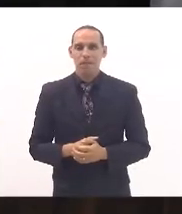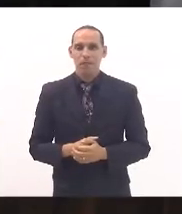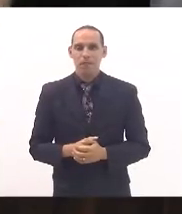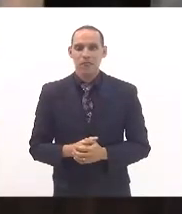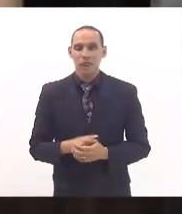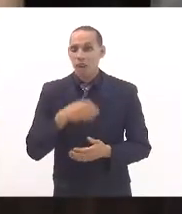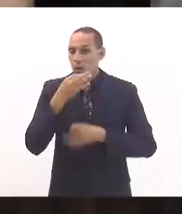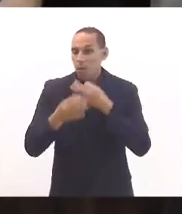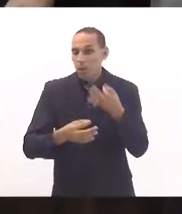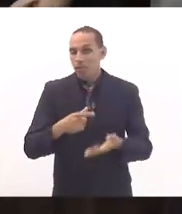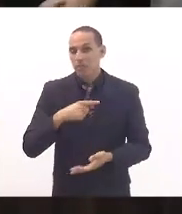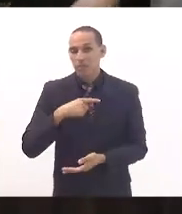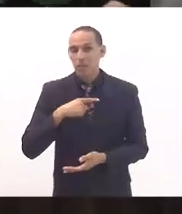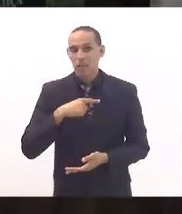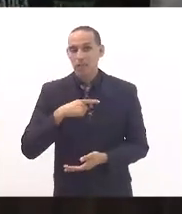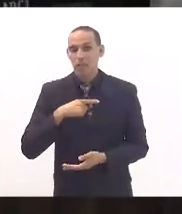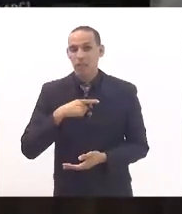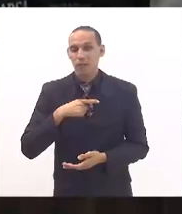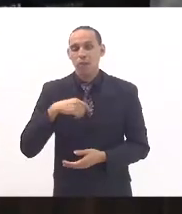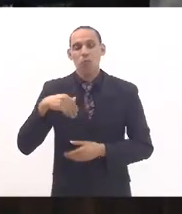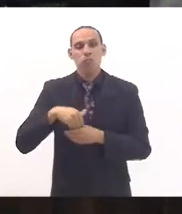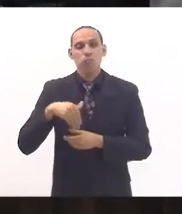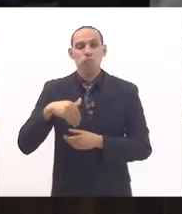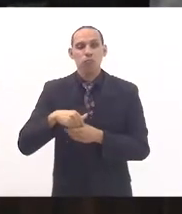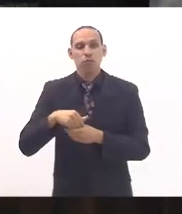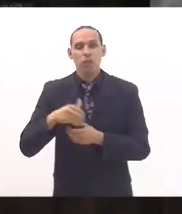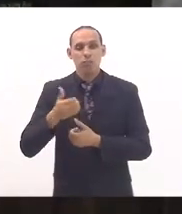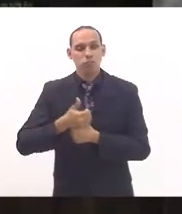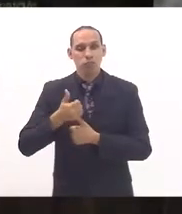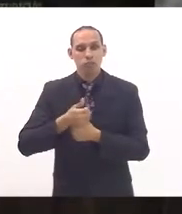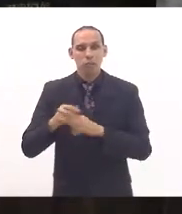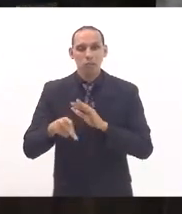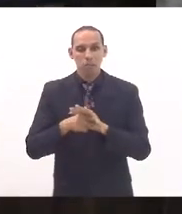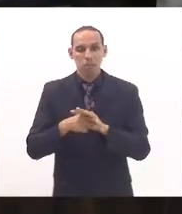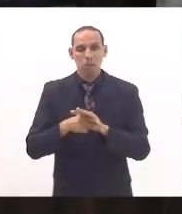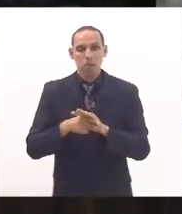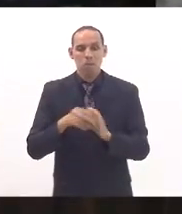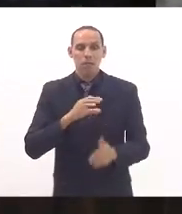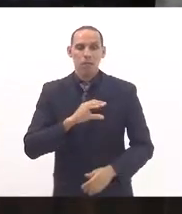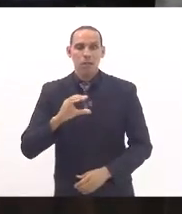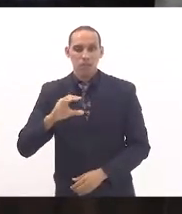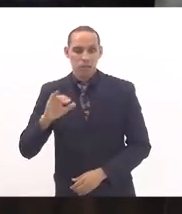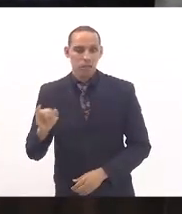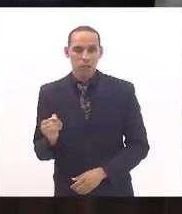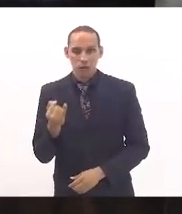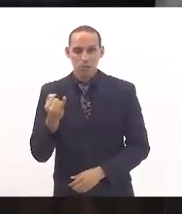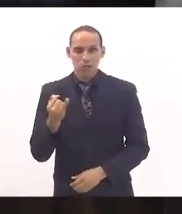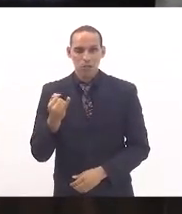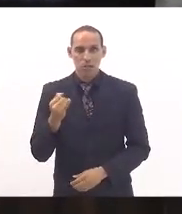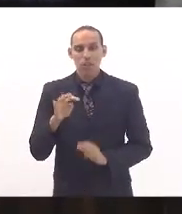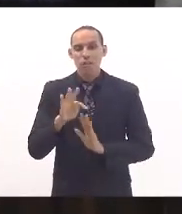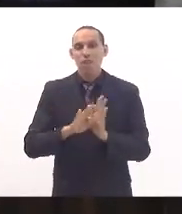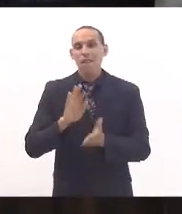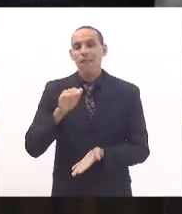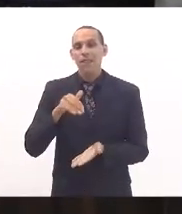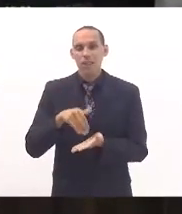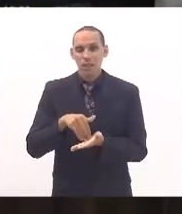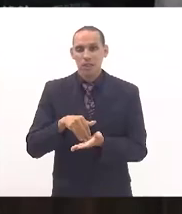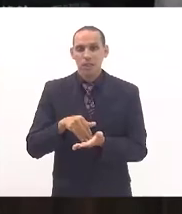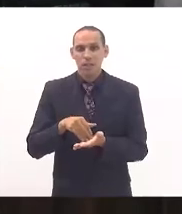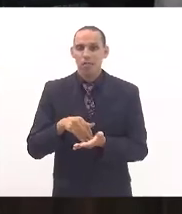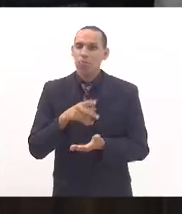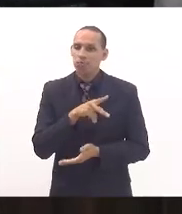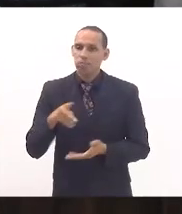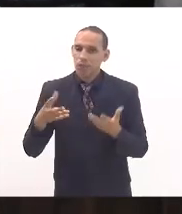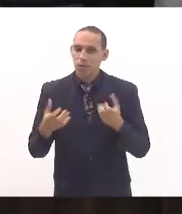Com os pareceres emitidos, em votação, o substitutivo da Comissão de Constituição e Justiça, conforme a final de redação que a presidência